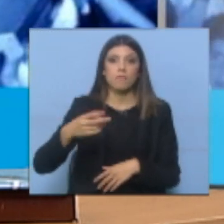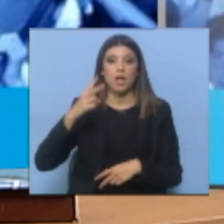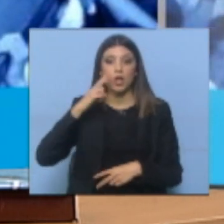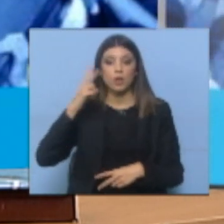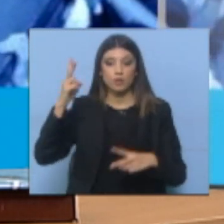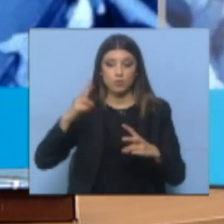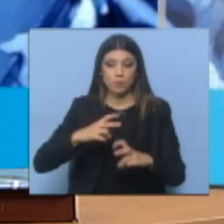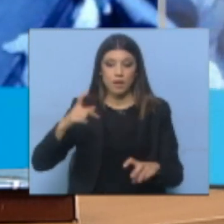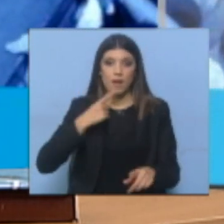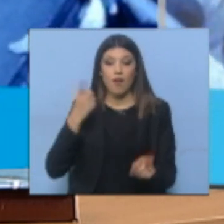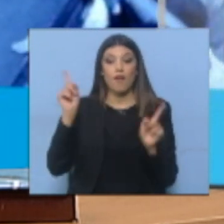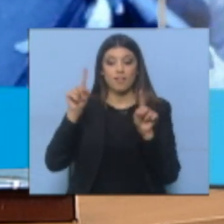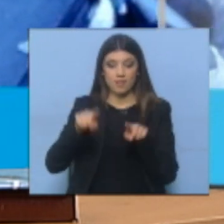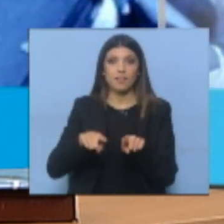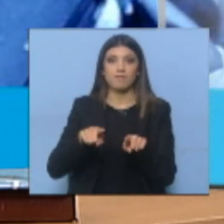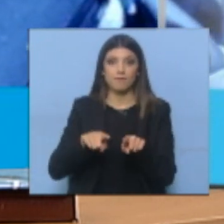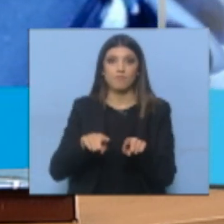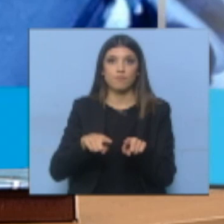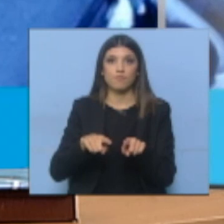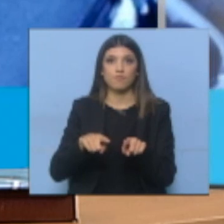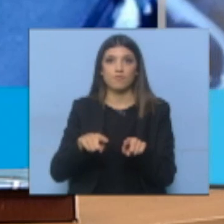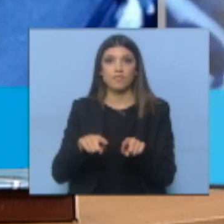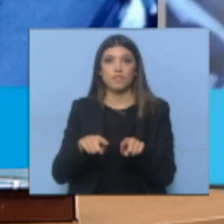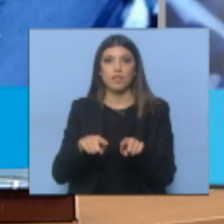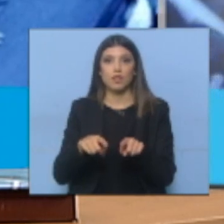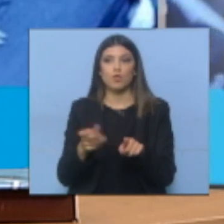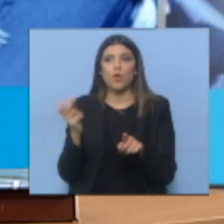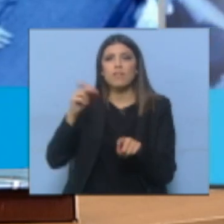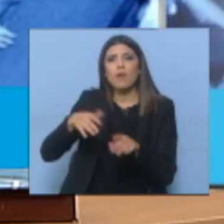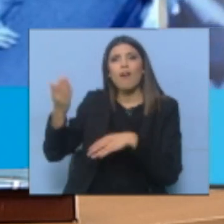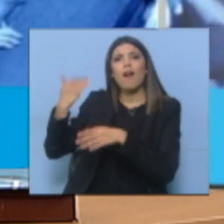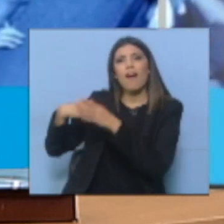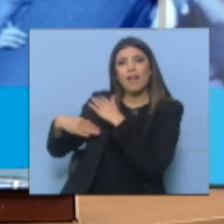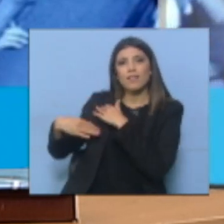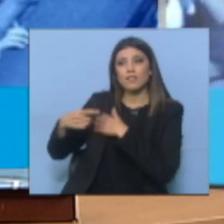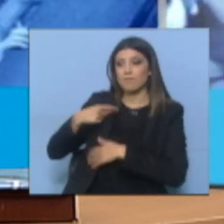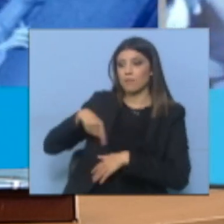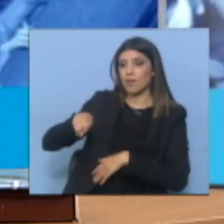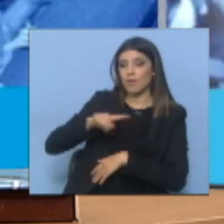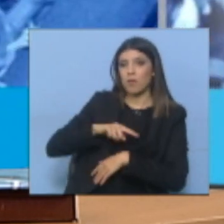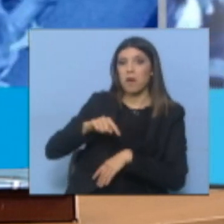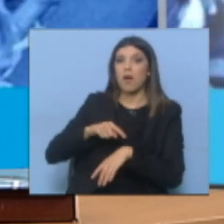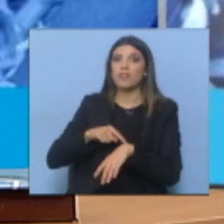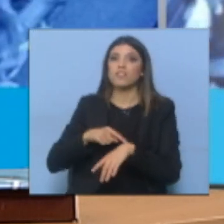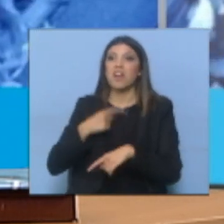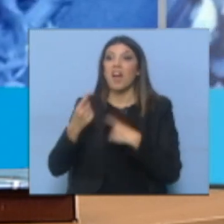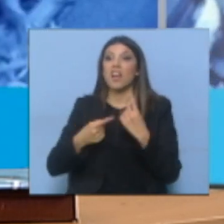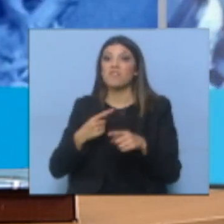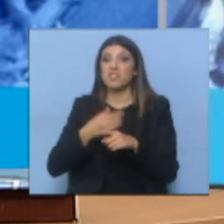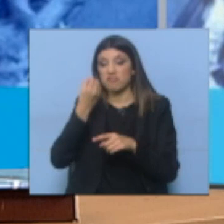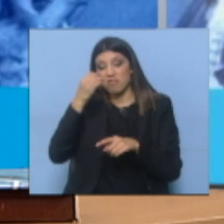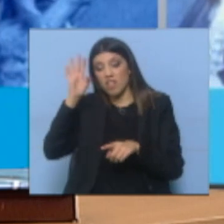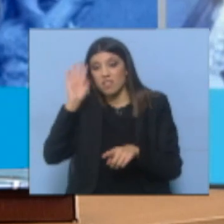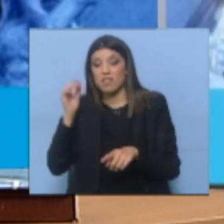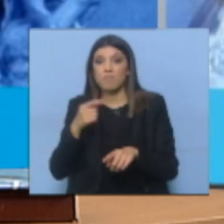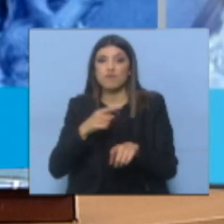graça daquilo que nos aconteceu e que, para muitos de nós, que nem sabemos a data do batismo, às vezes temos uma foto, outras